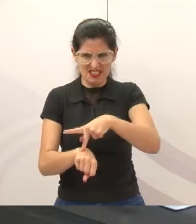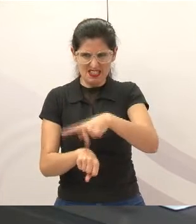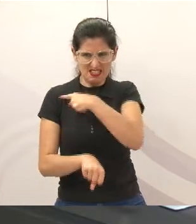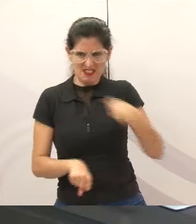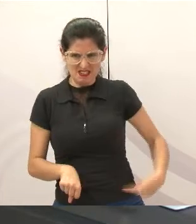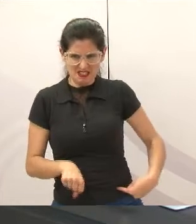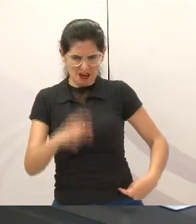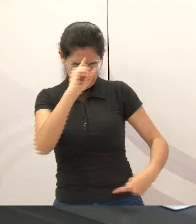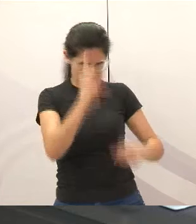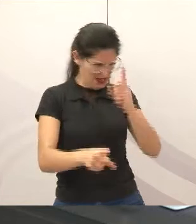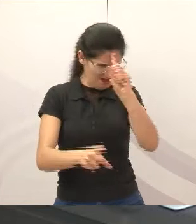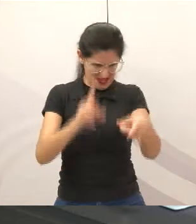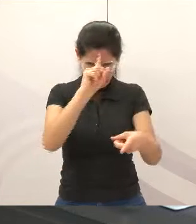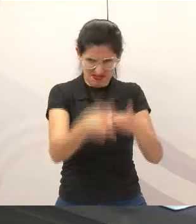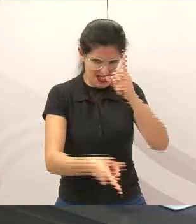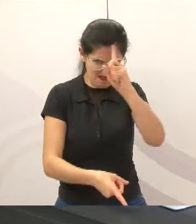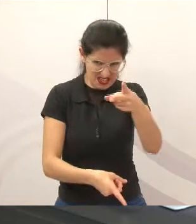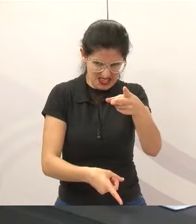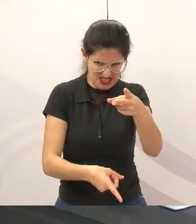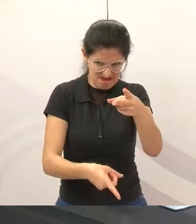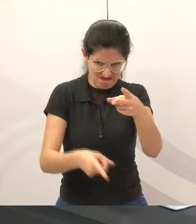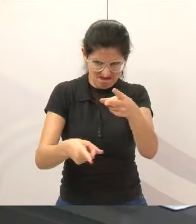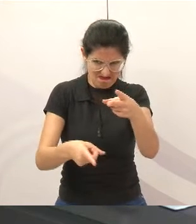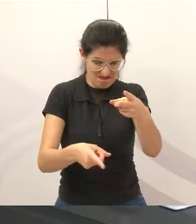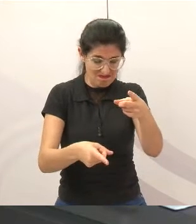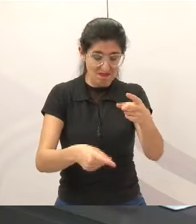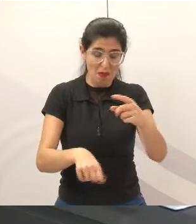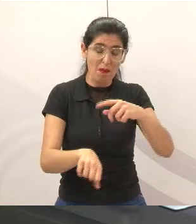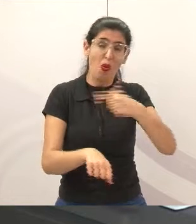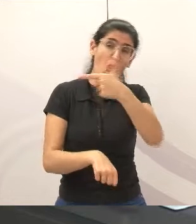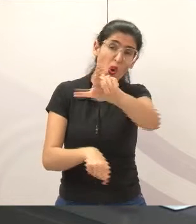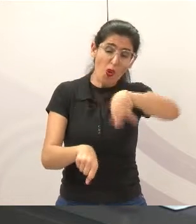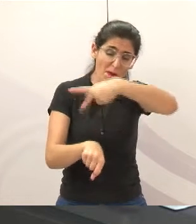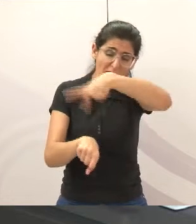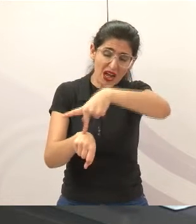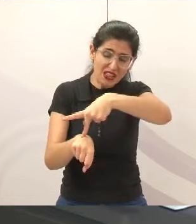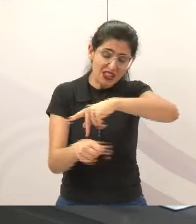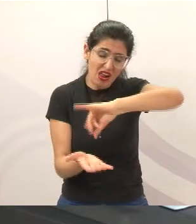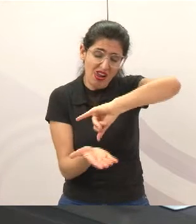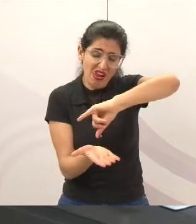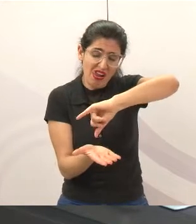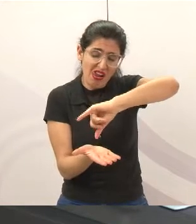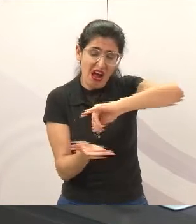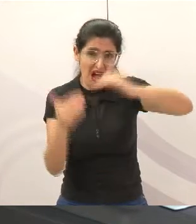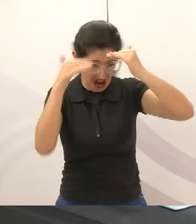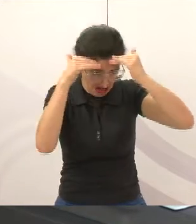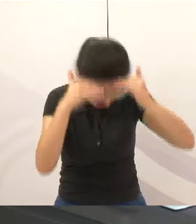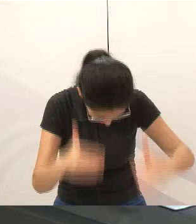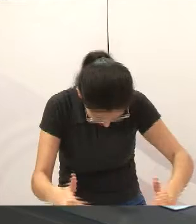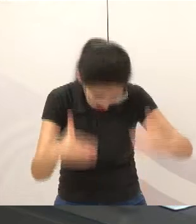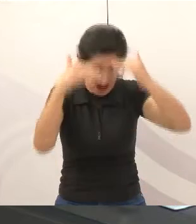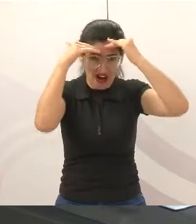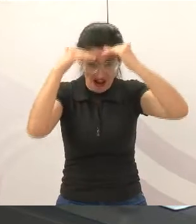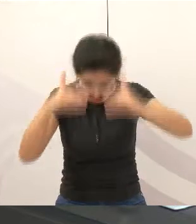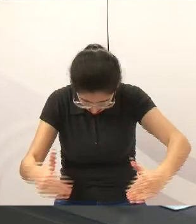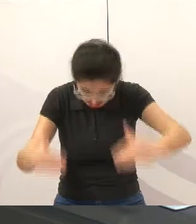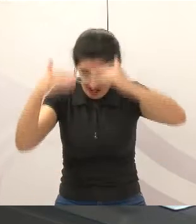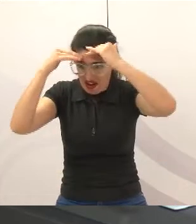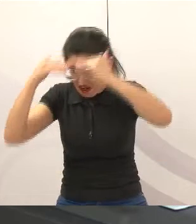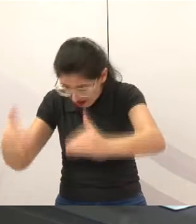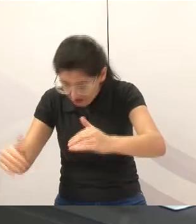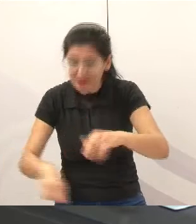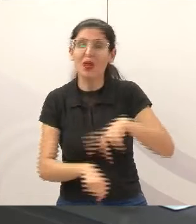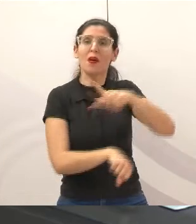Covid-19? Eis a pergunta. Nós não temos a resposta. O governo comunista disse que esse